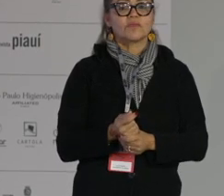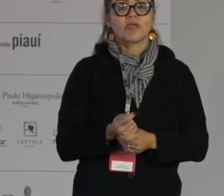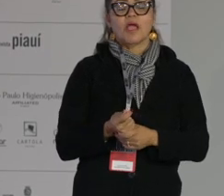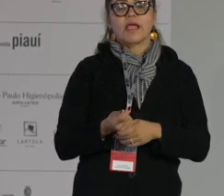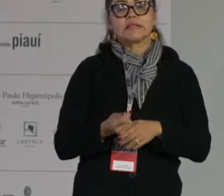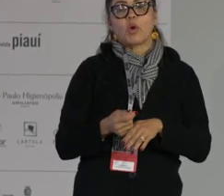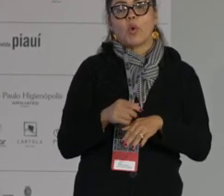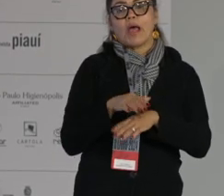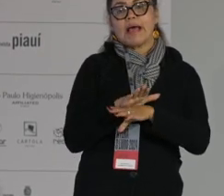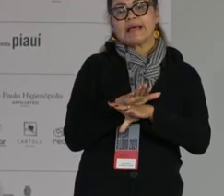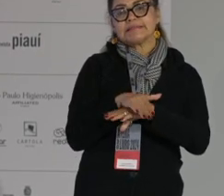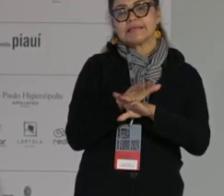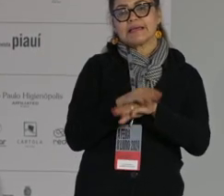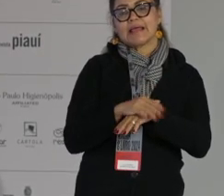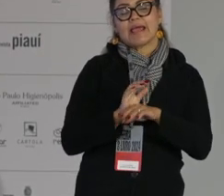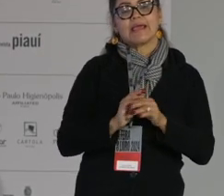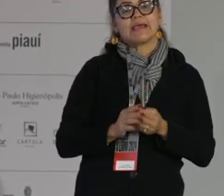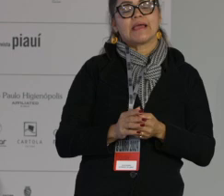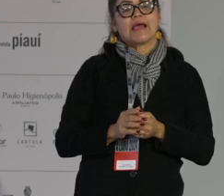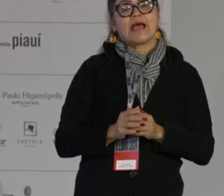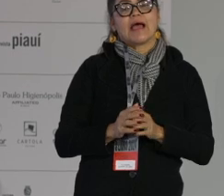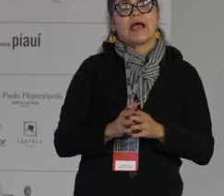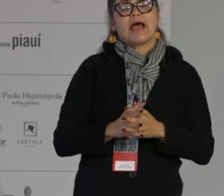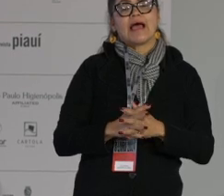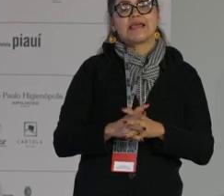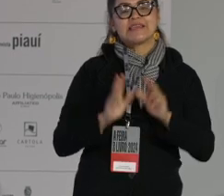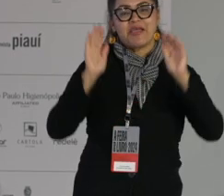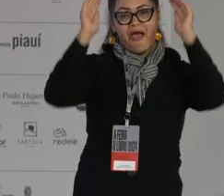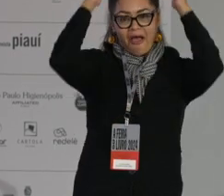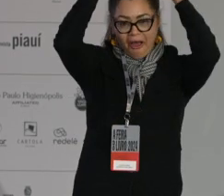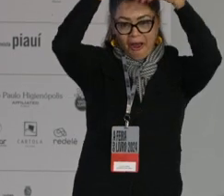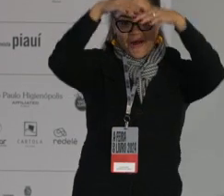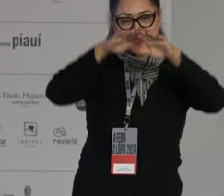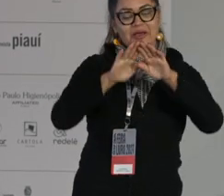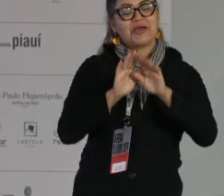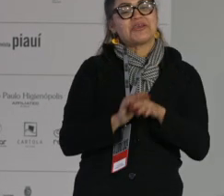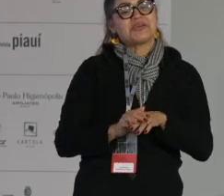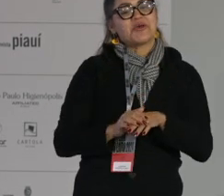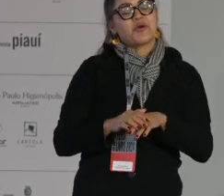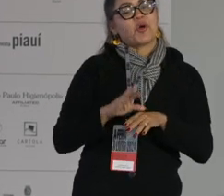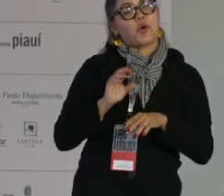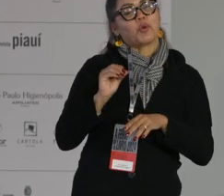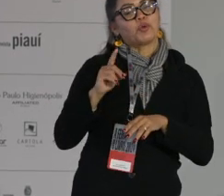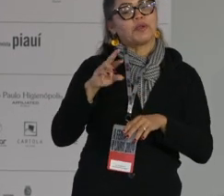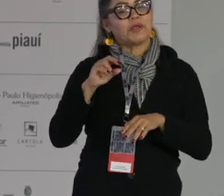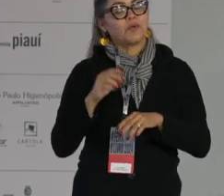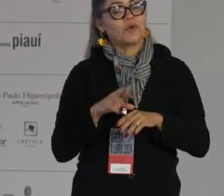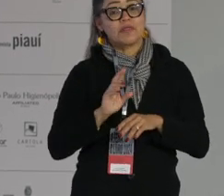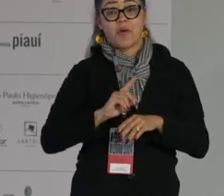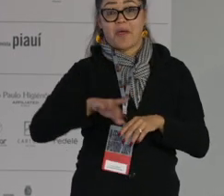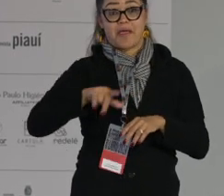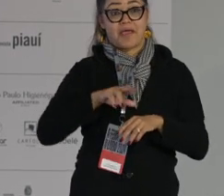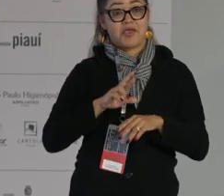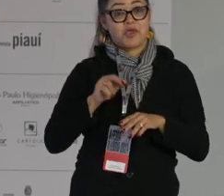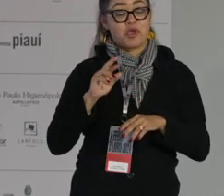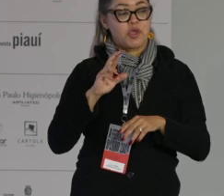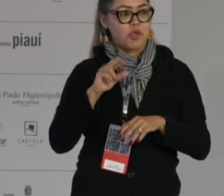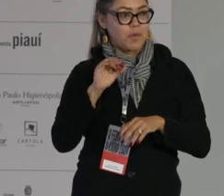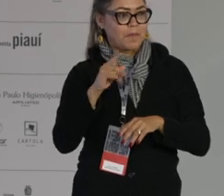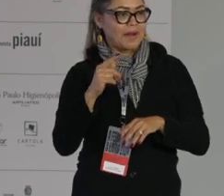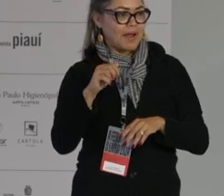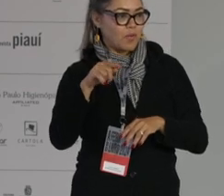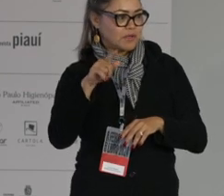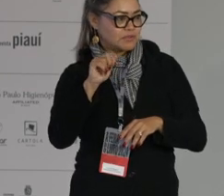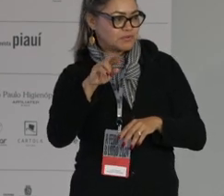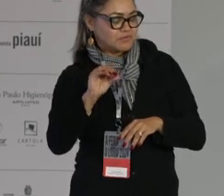a Yara, e para o Odorico, que não é Paraguaçu. Se vocês leram o livro da doutora Enise da Silveira, que foi minha xamã no Rio de Janeiro, quando eu